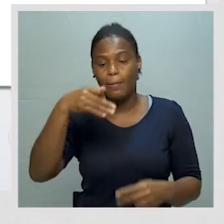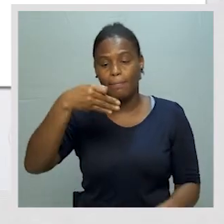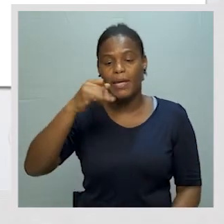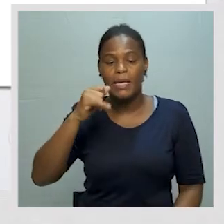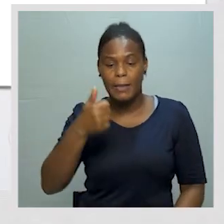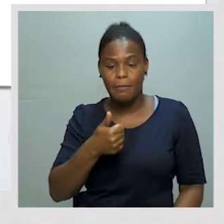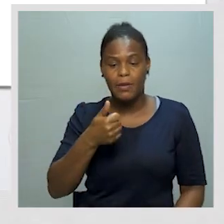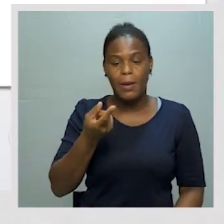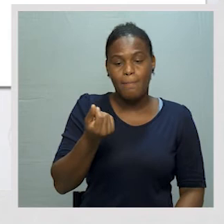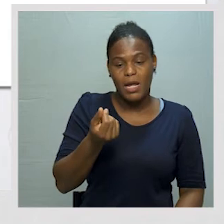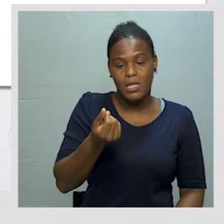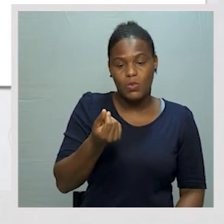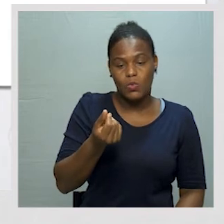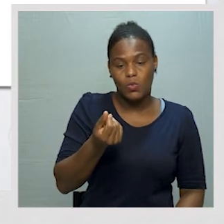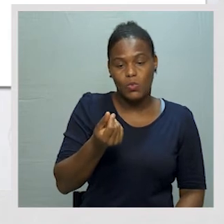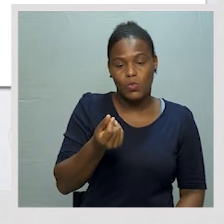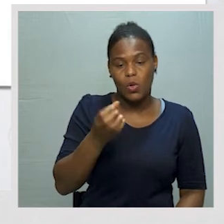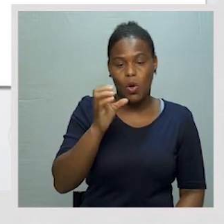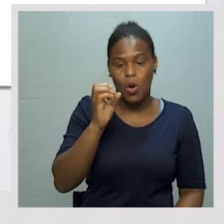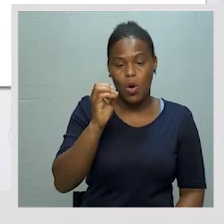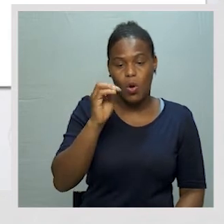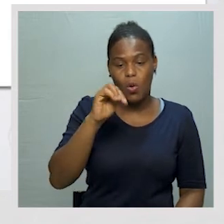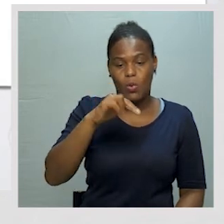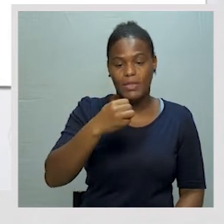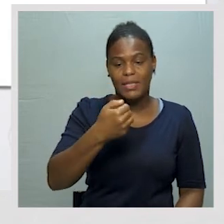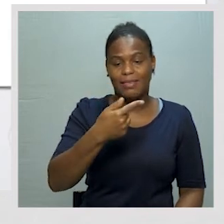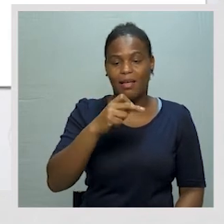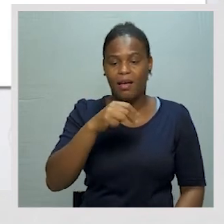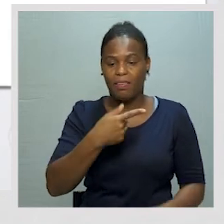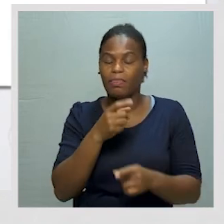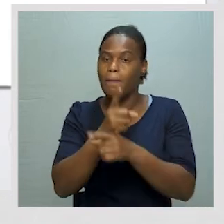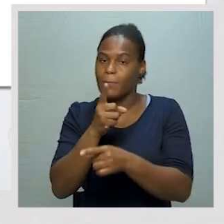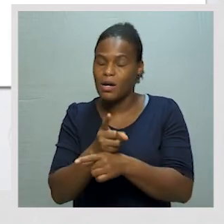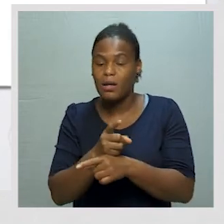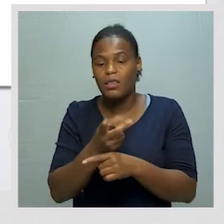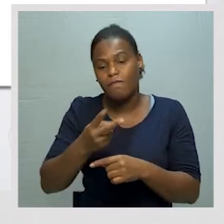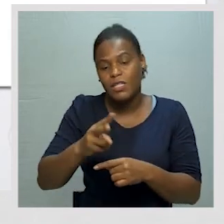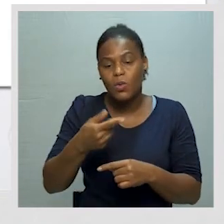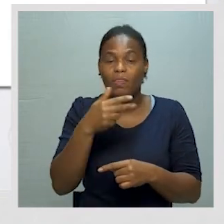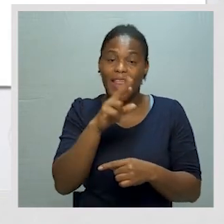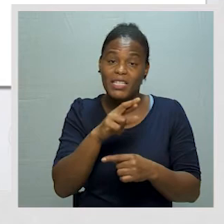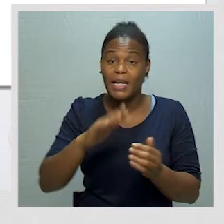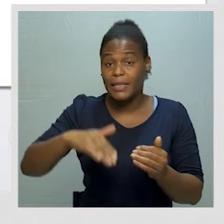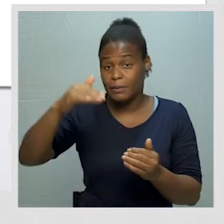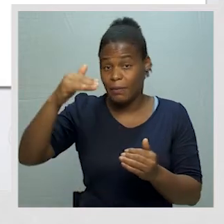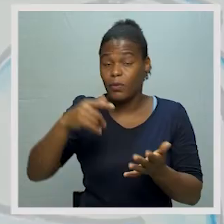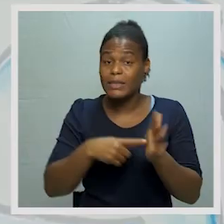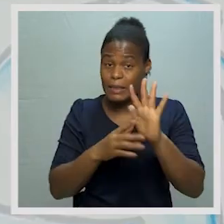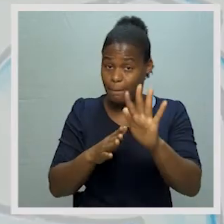PIB a preços constantes e a variação percentual, que é a taxa de crescimento. Vocês, em termos